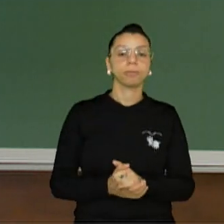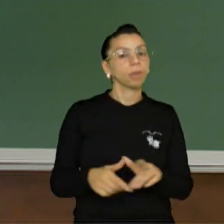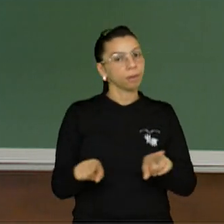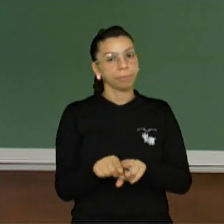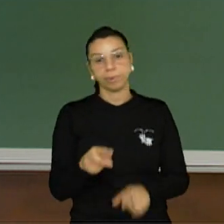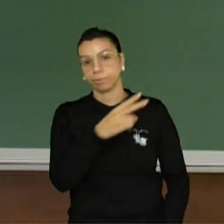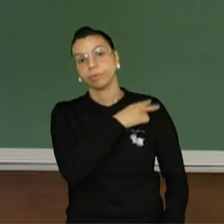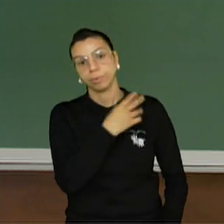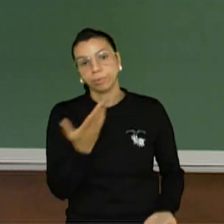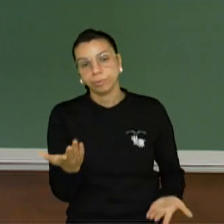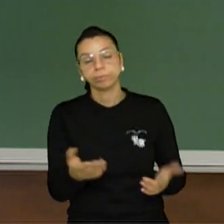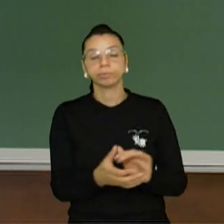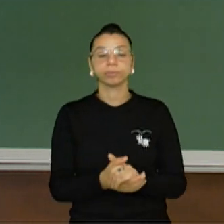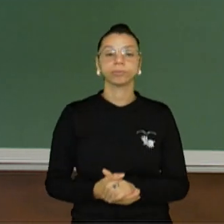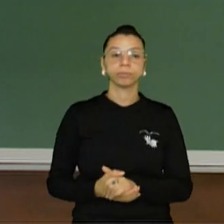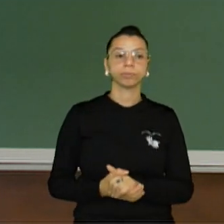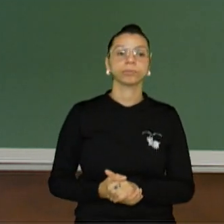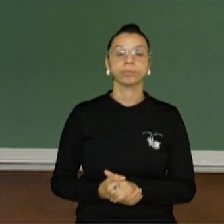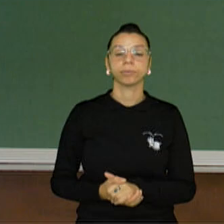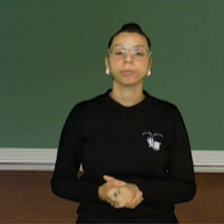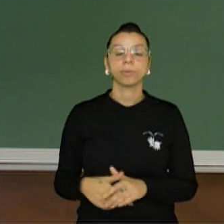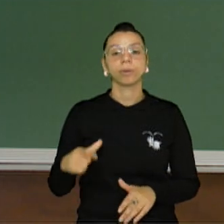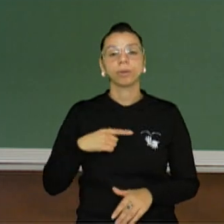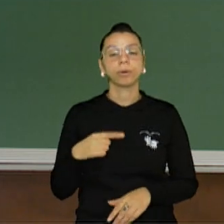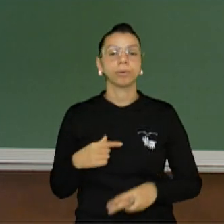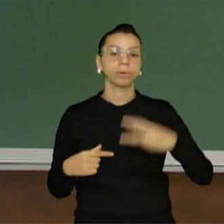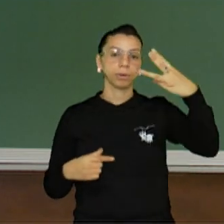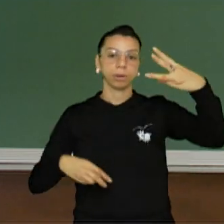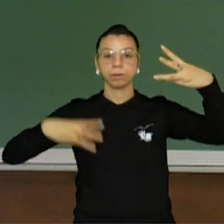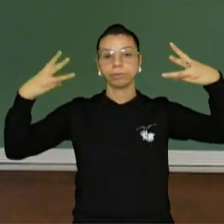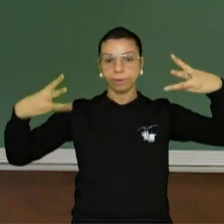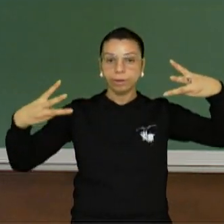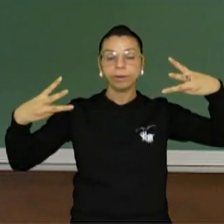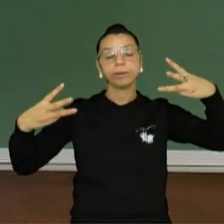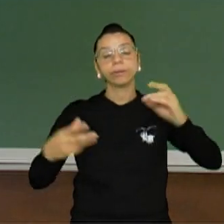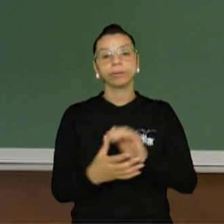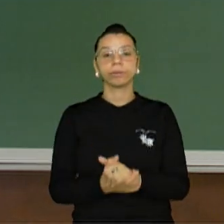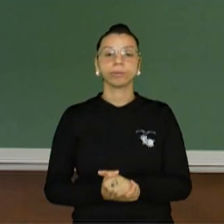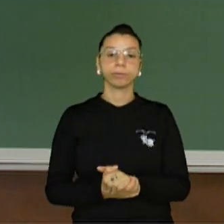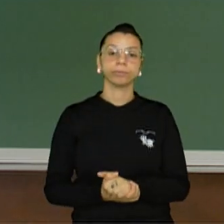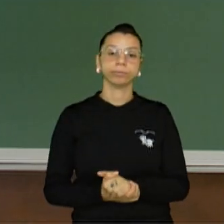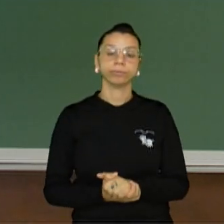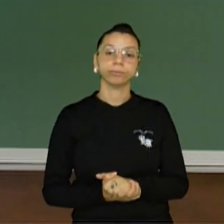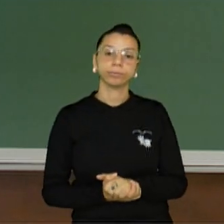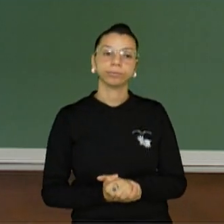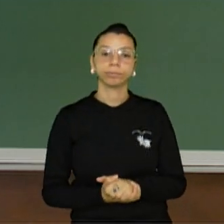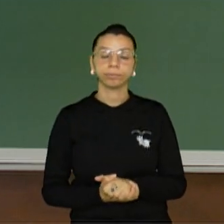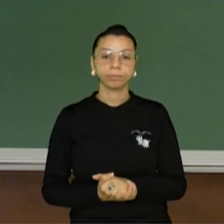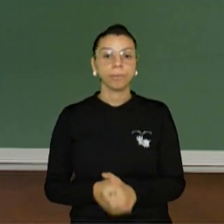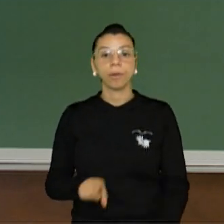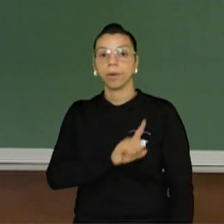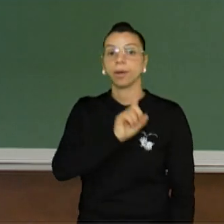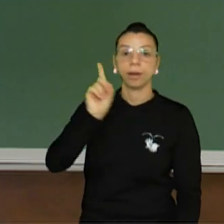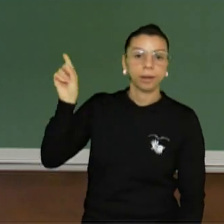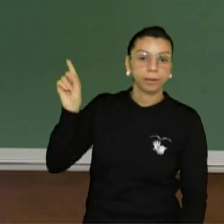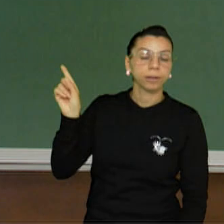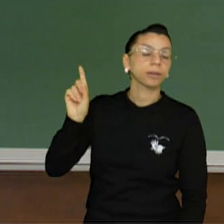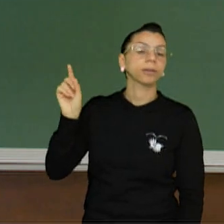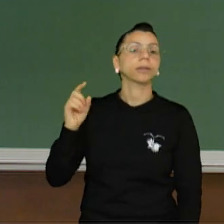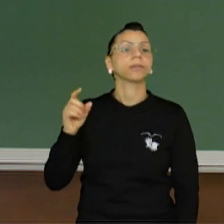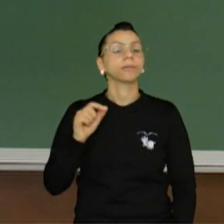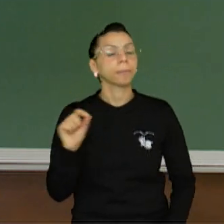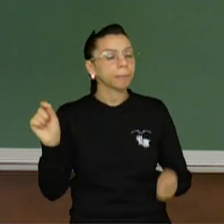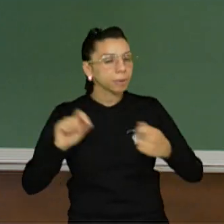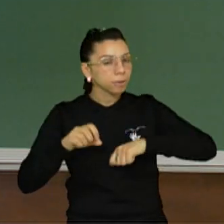ano. A matriz é 3 por 3, definida por essa lei de formação. Aqui foi o que a professora falou que